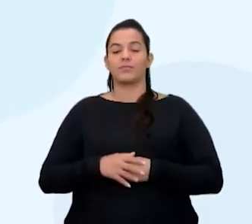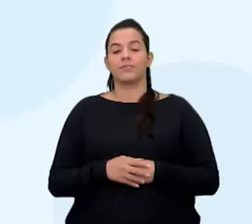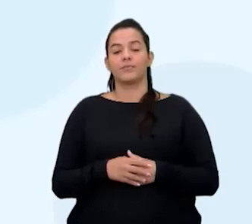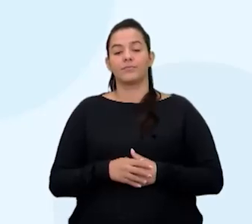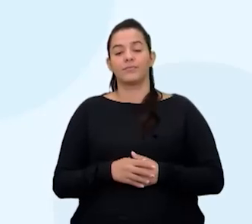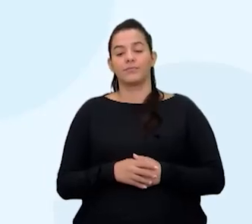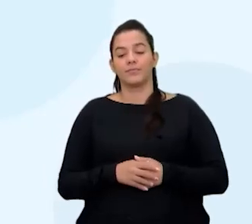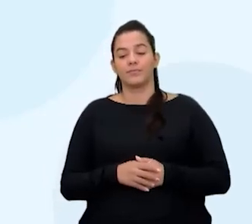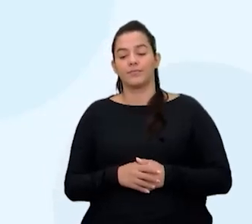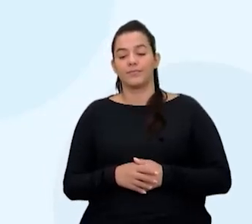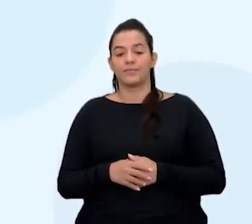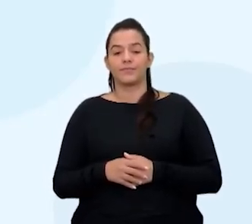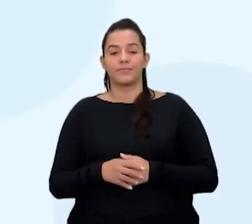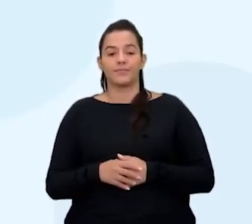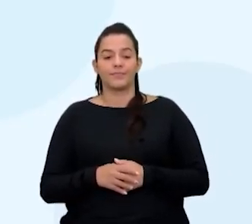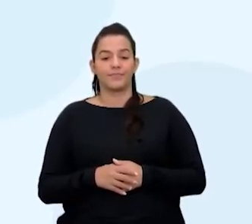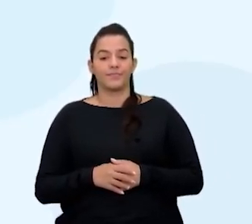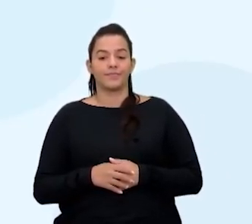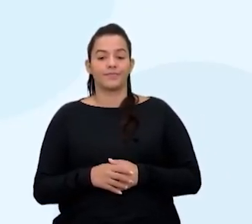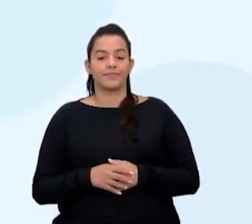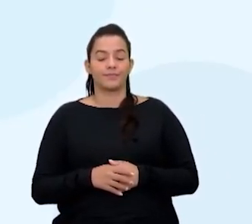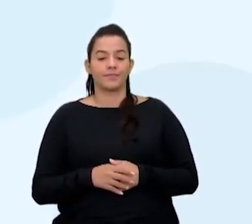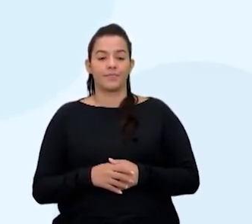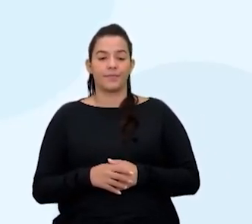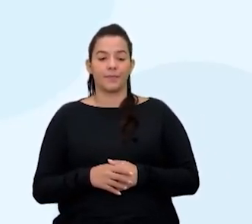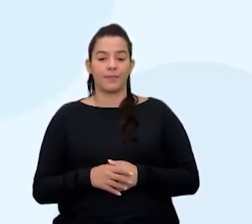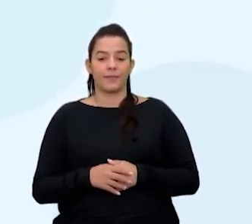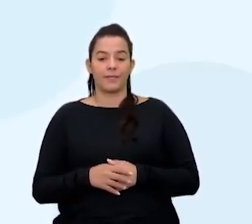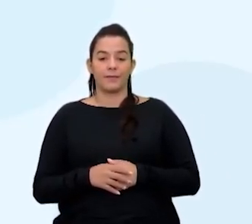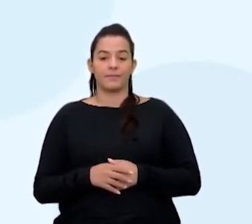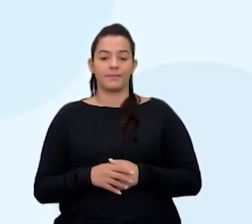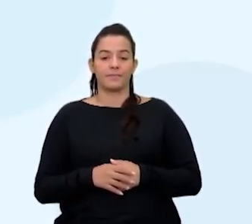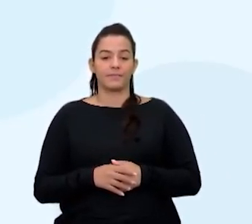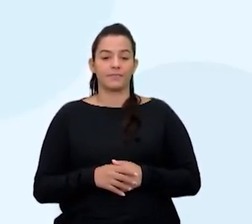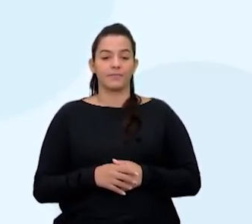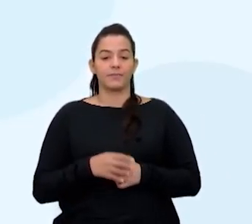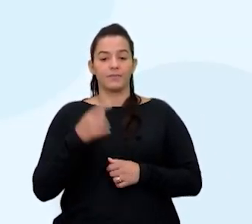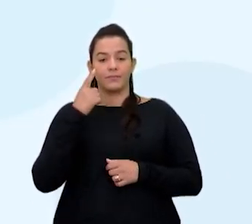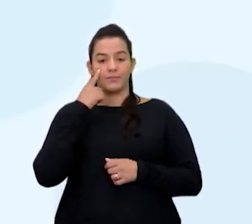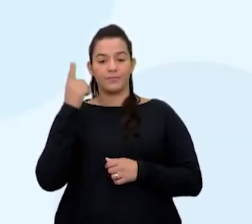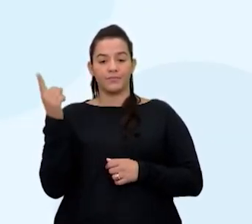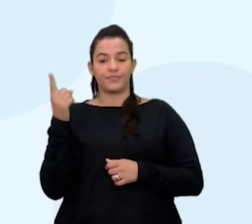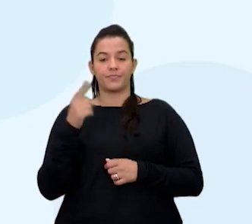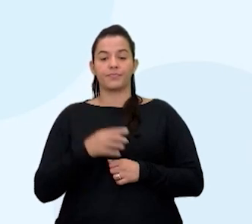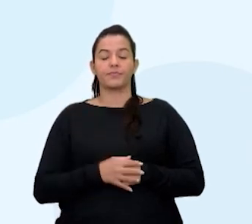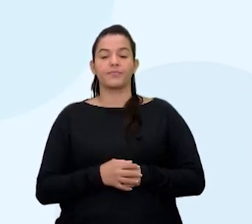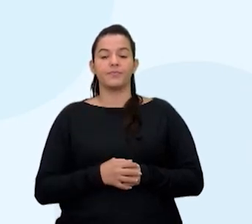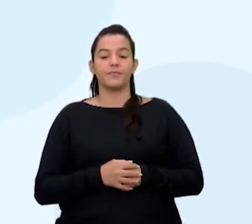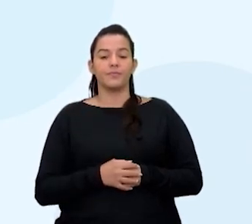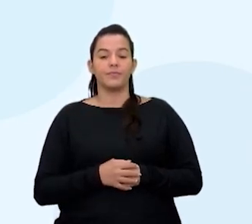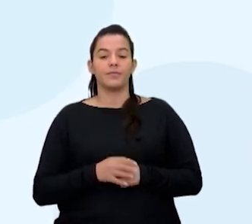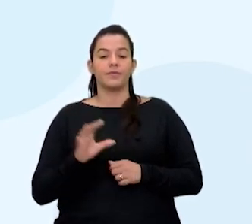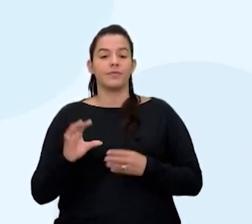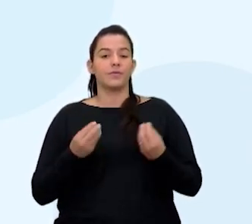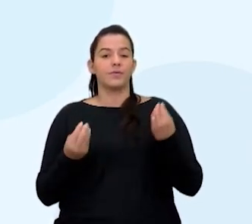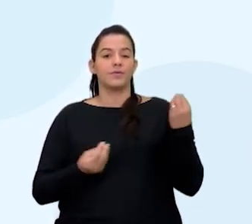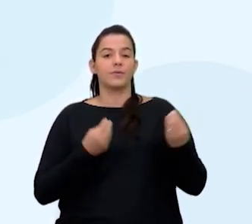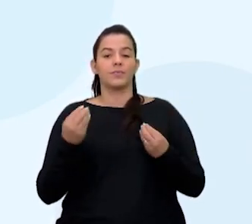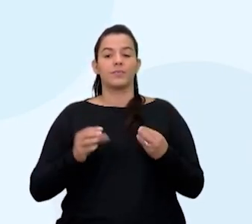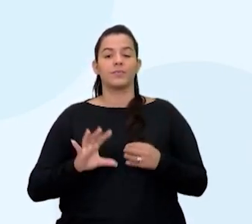aqui que o nosso tempo já está acabando. Olha lá. De que forma